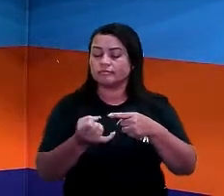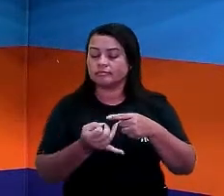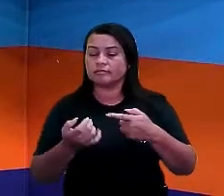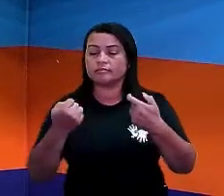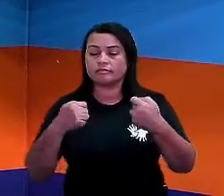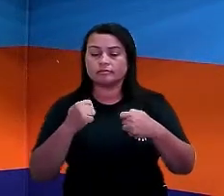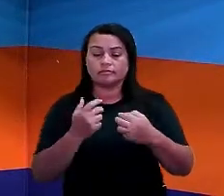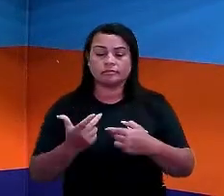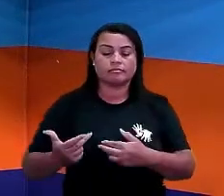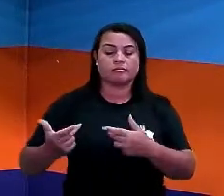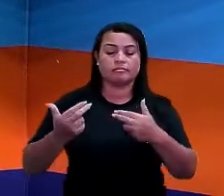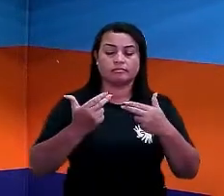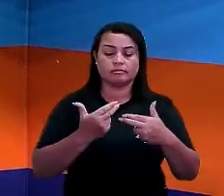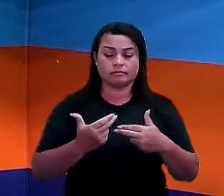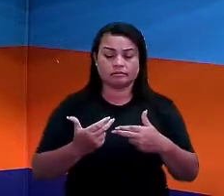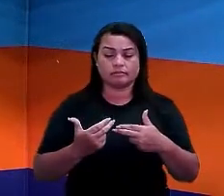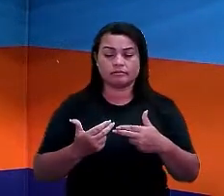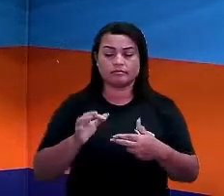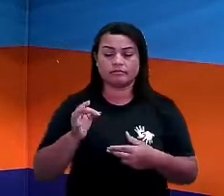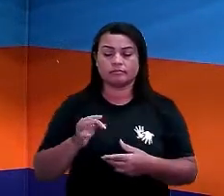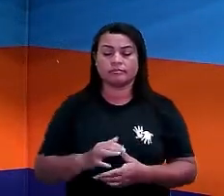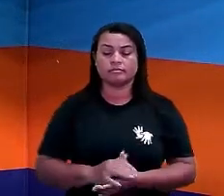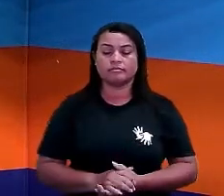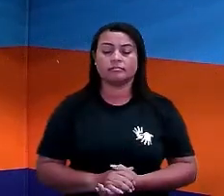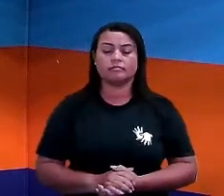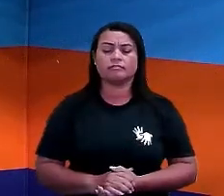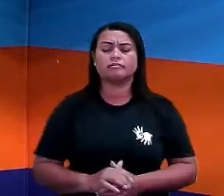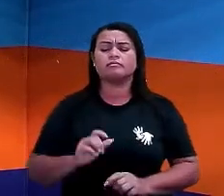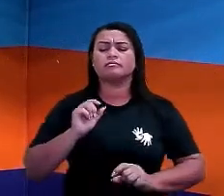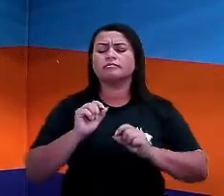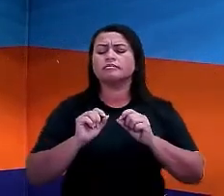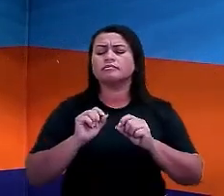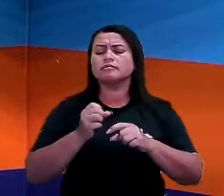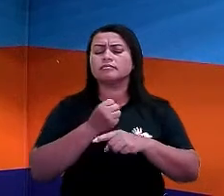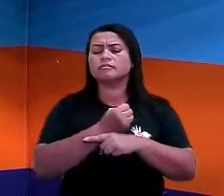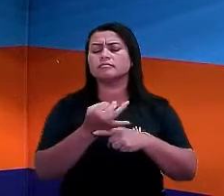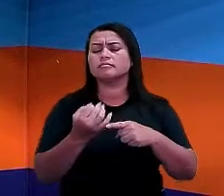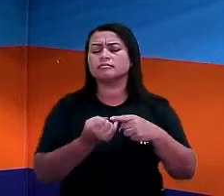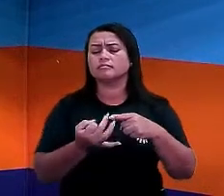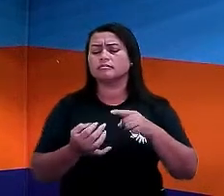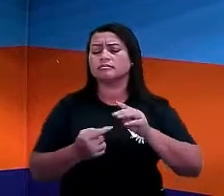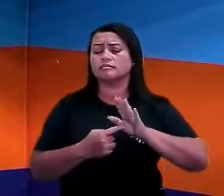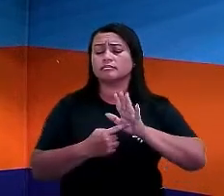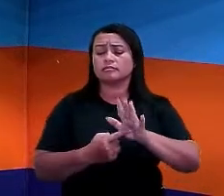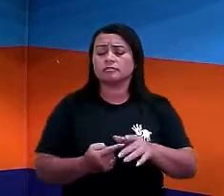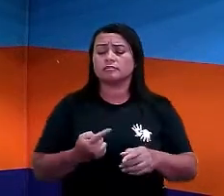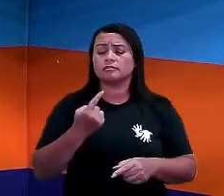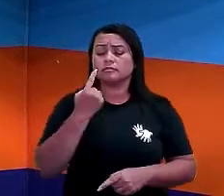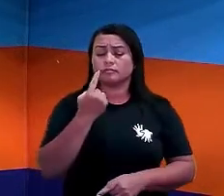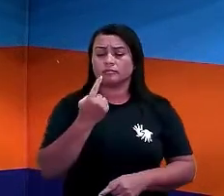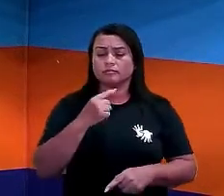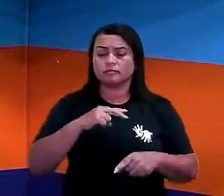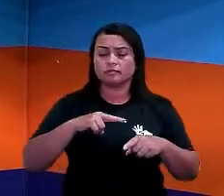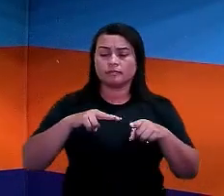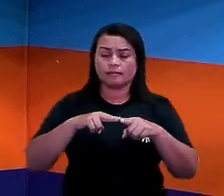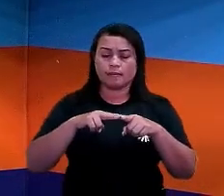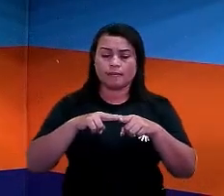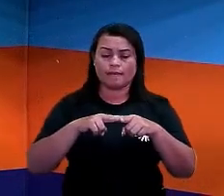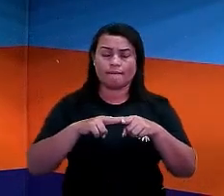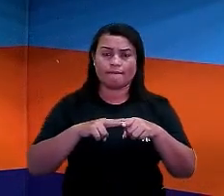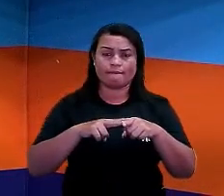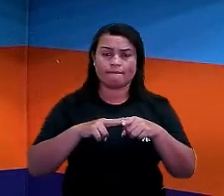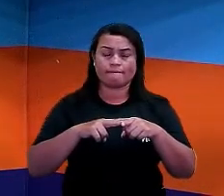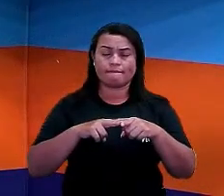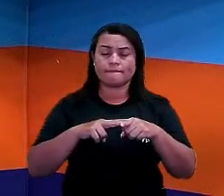ser partes iguais, tá? Que fração representa uma fatia dessa